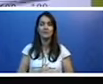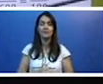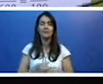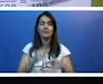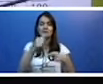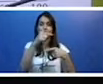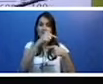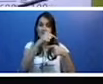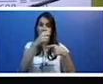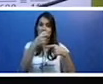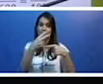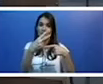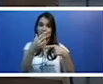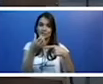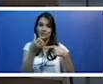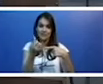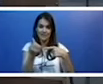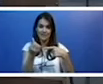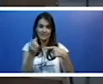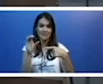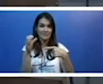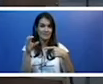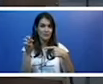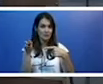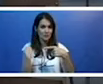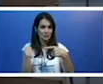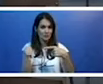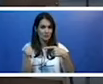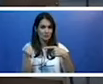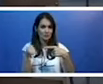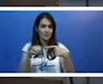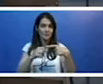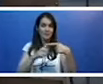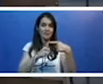centímetros por 7.260